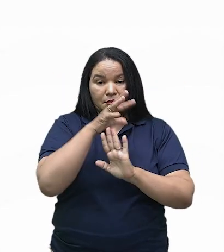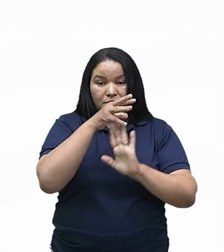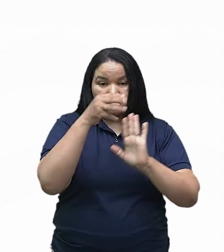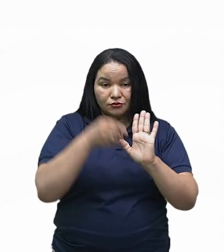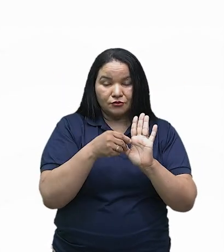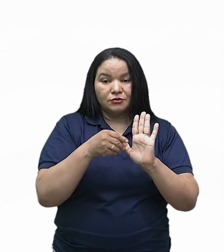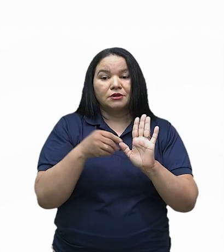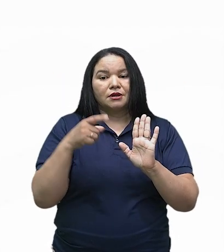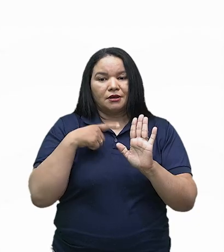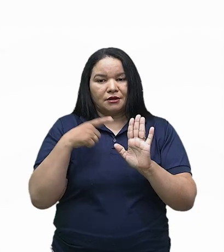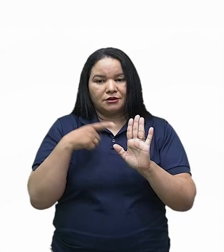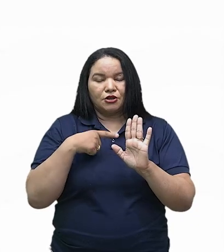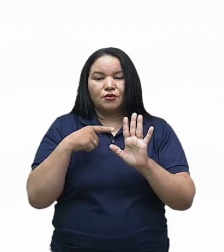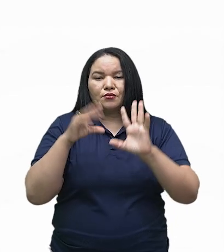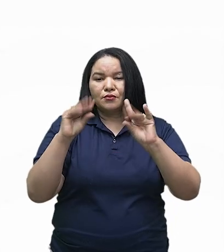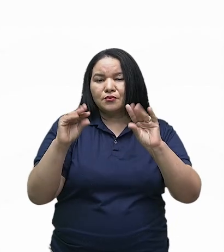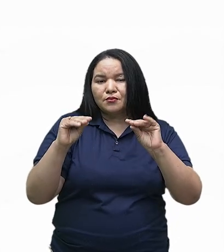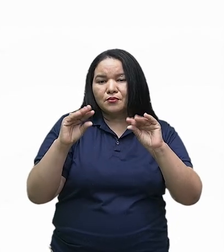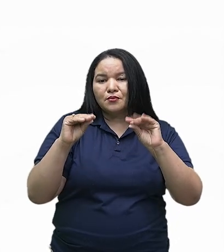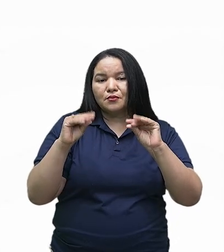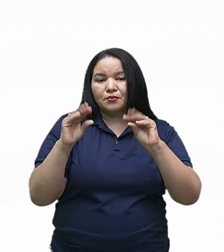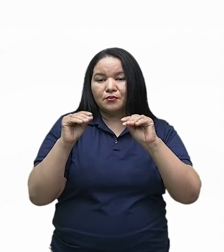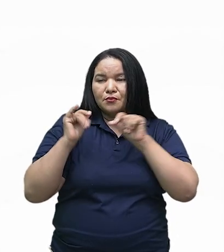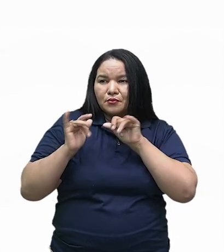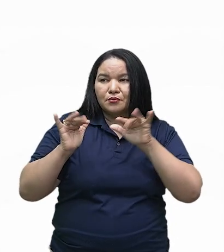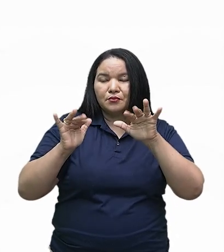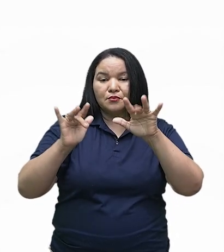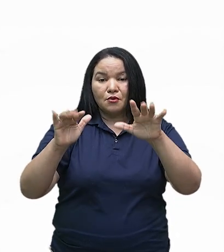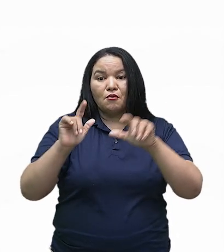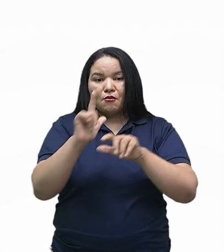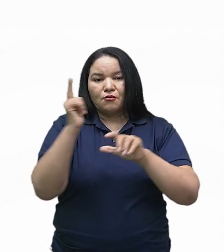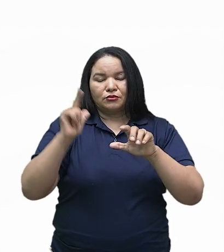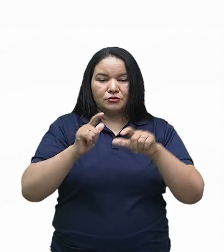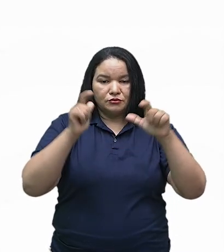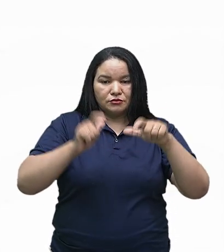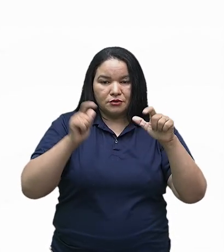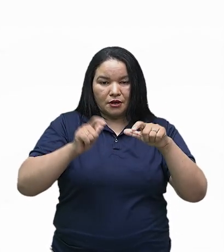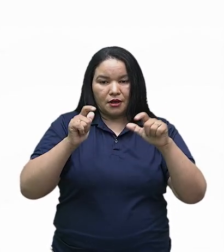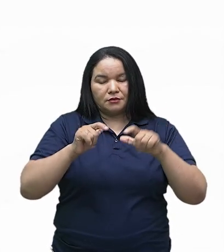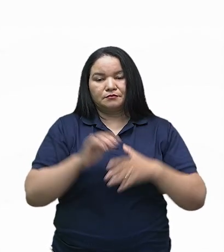parte considerável da umidade para as demais regiões do país, como o